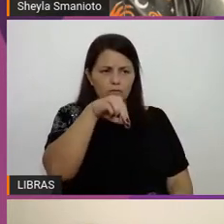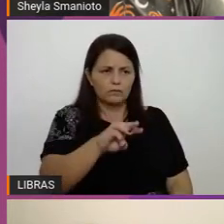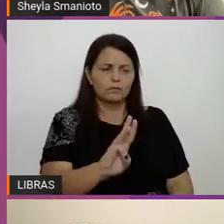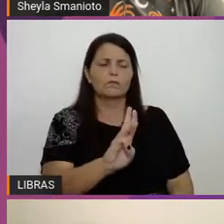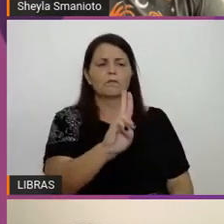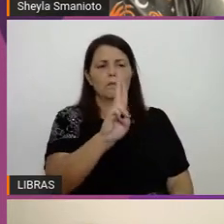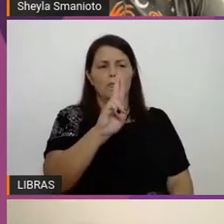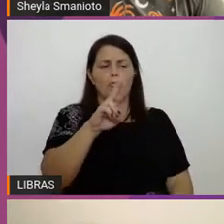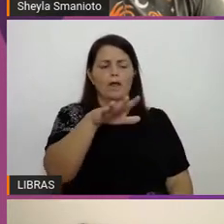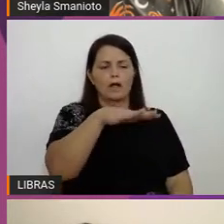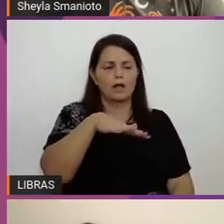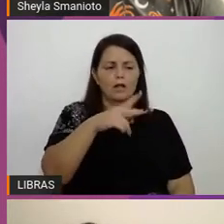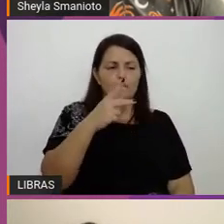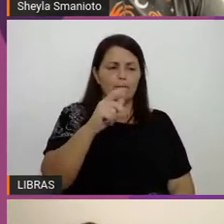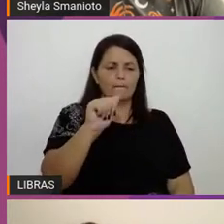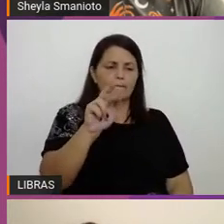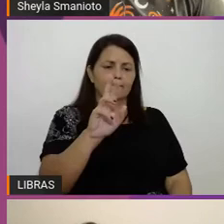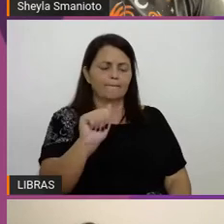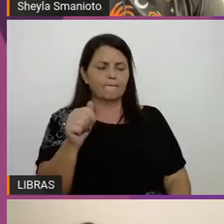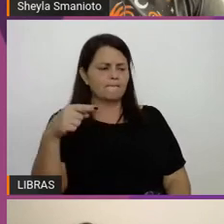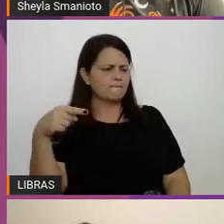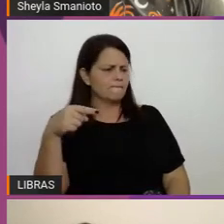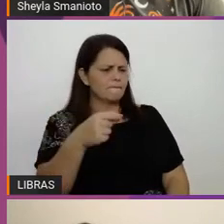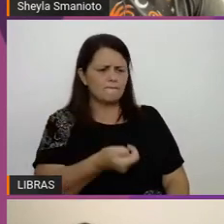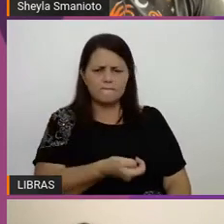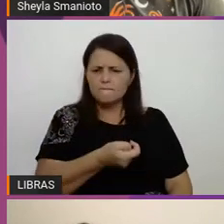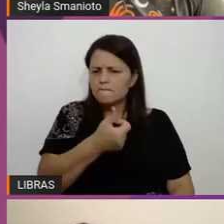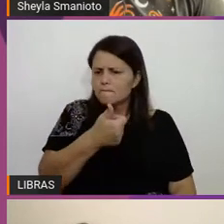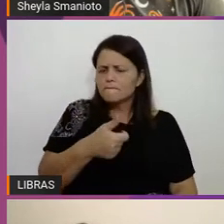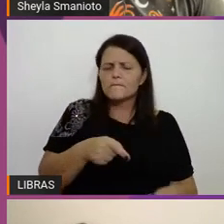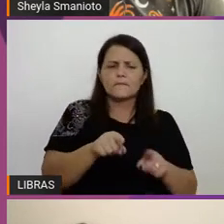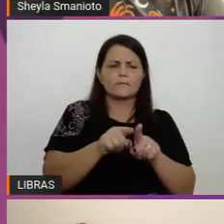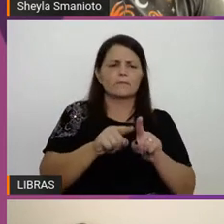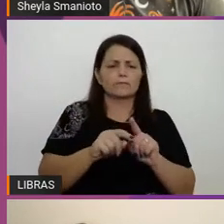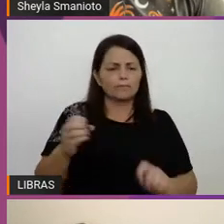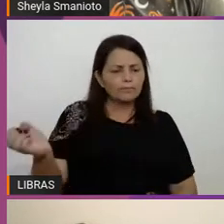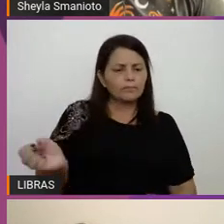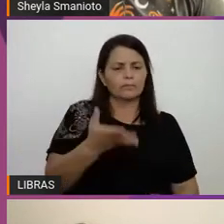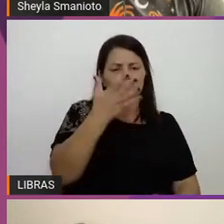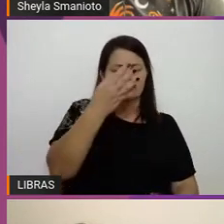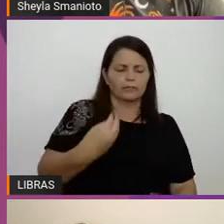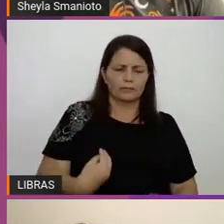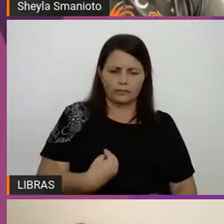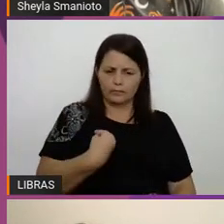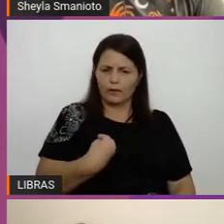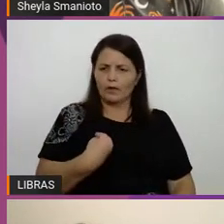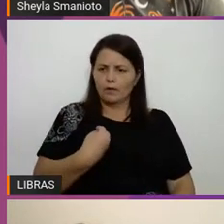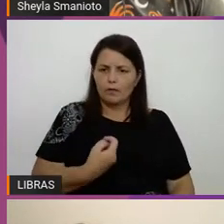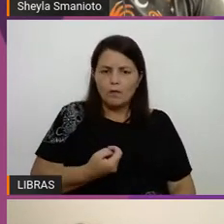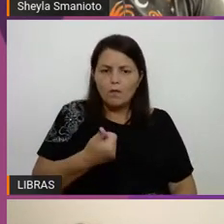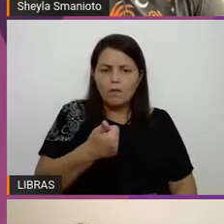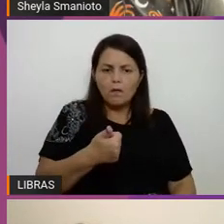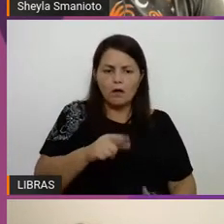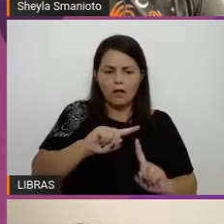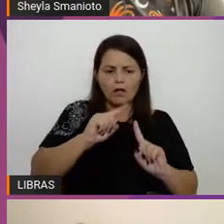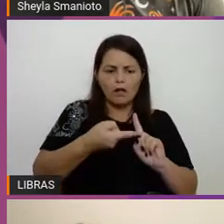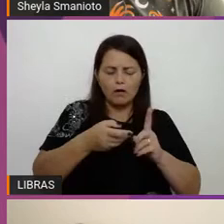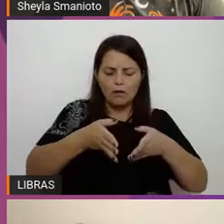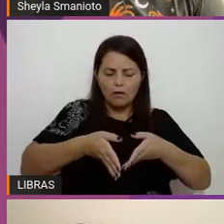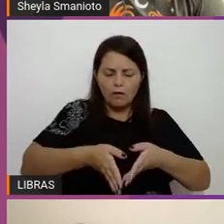e no painel alegria quase encontra a paz na nova vida quando está prestes a dar à luz